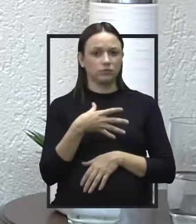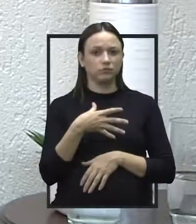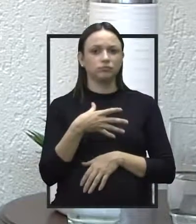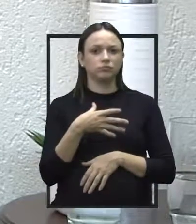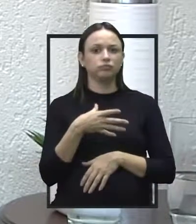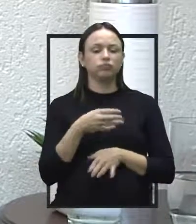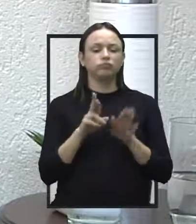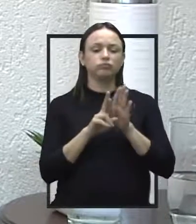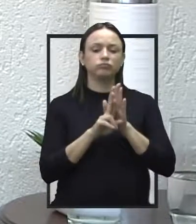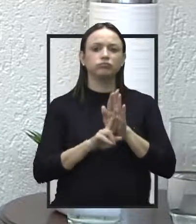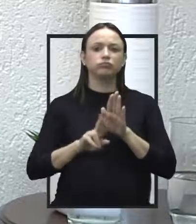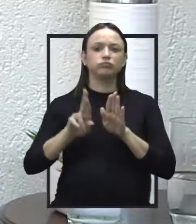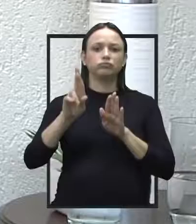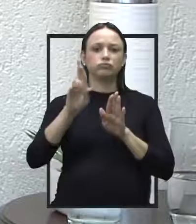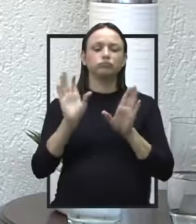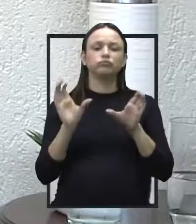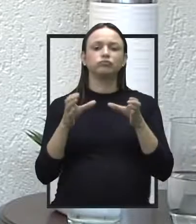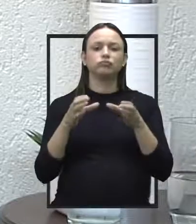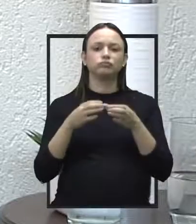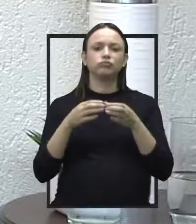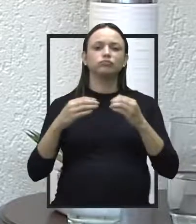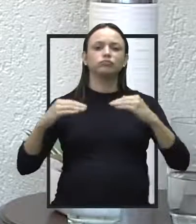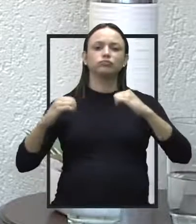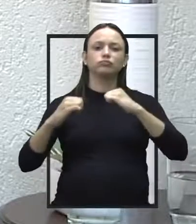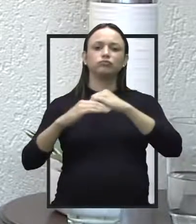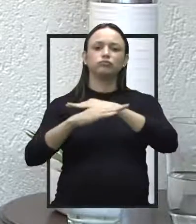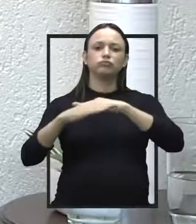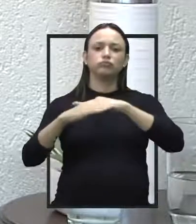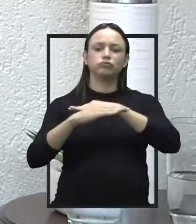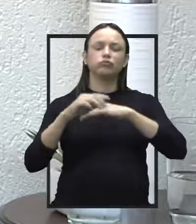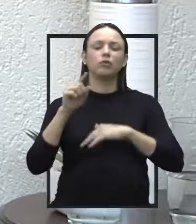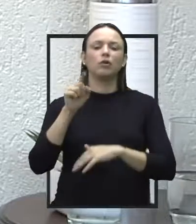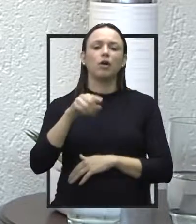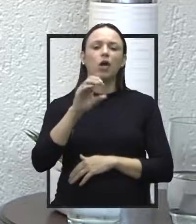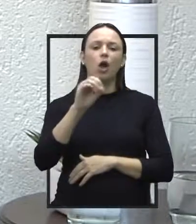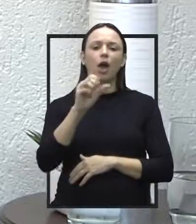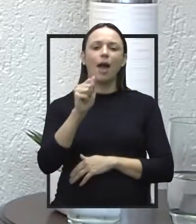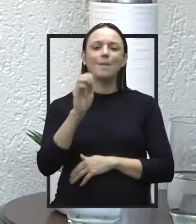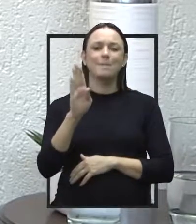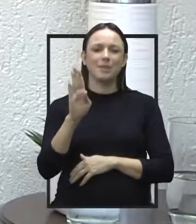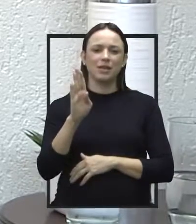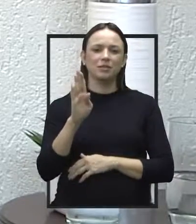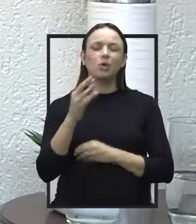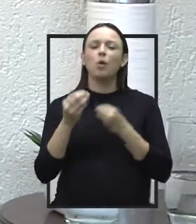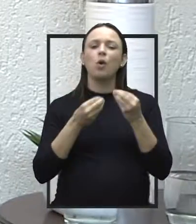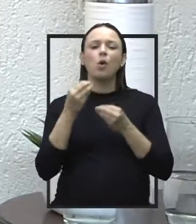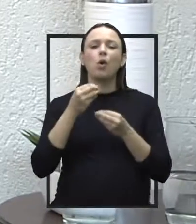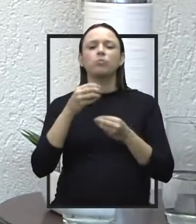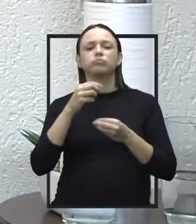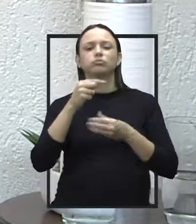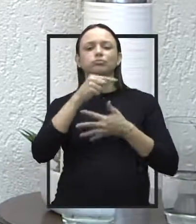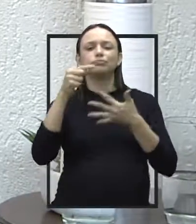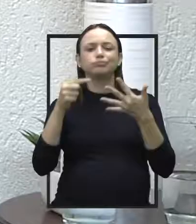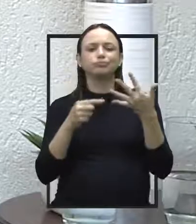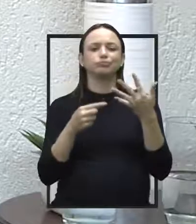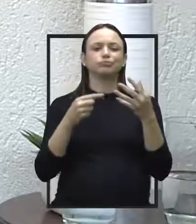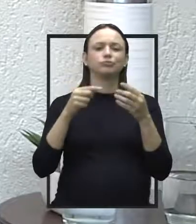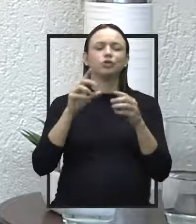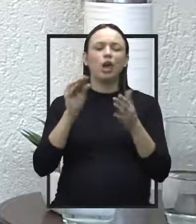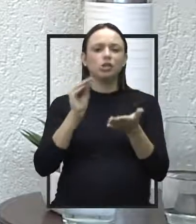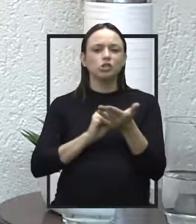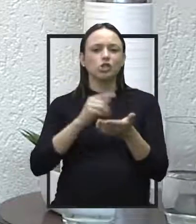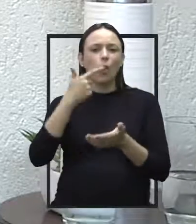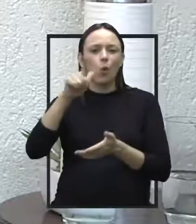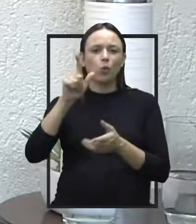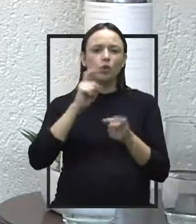com representantes da Comissão de Trânsito da OAB aqui de Jaú. Qual o saldo dessa última reunião? Uma próxima já ficou marcada? O